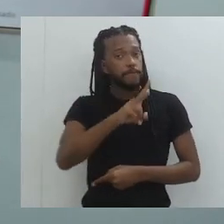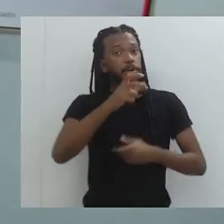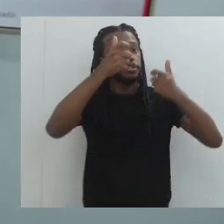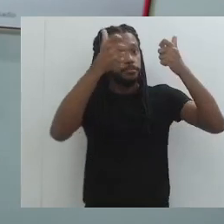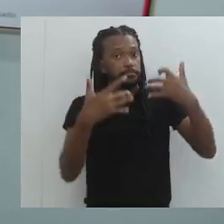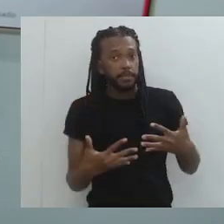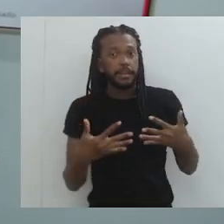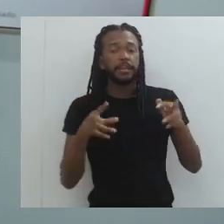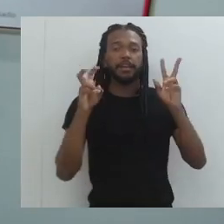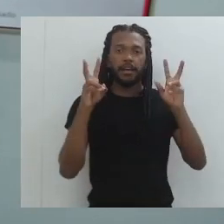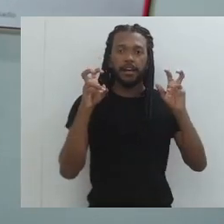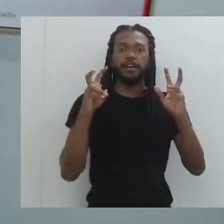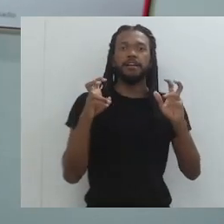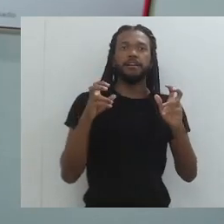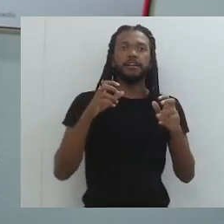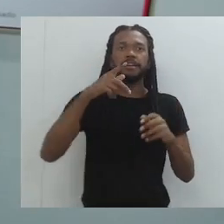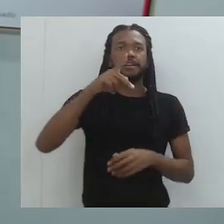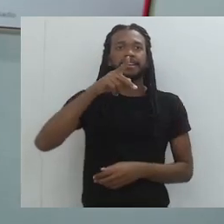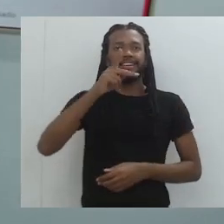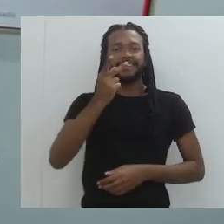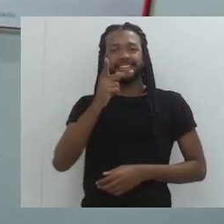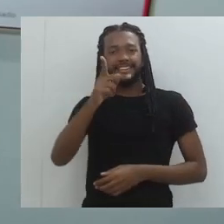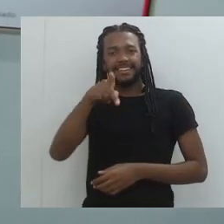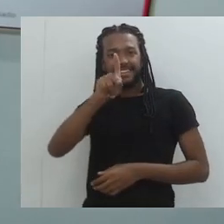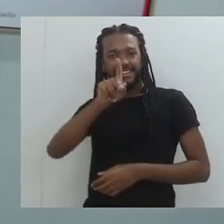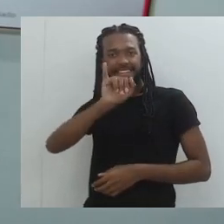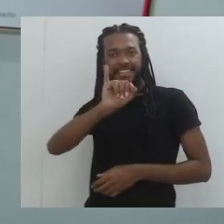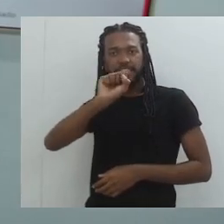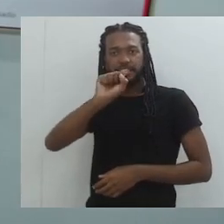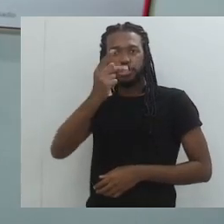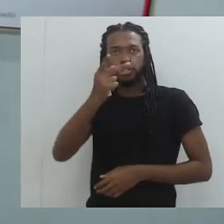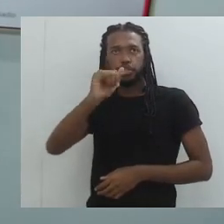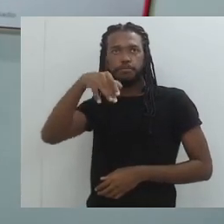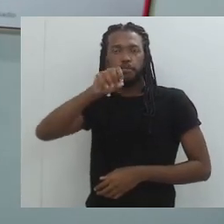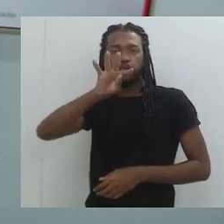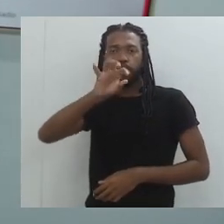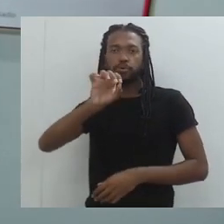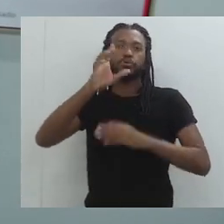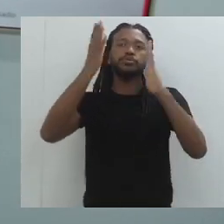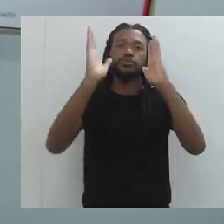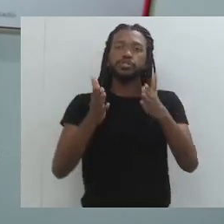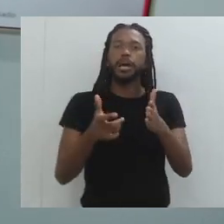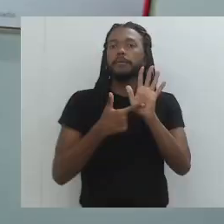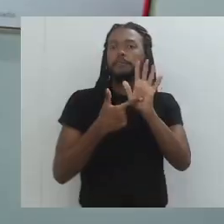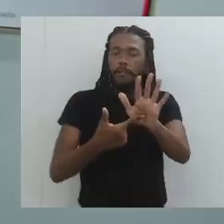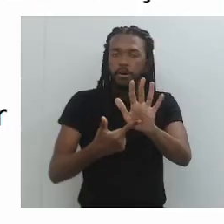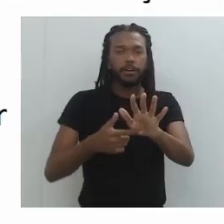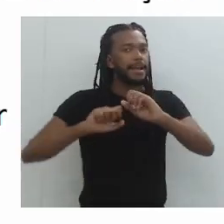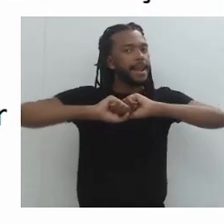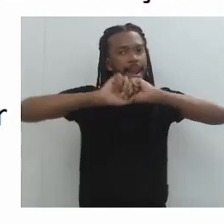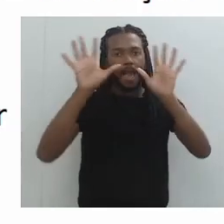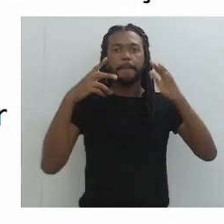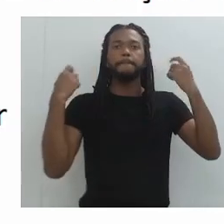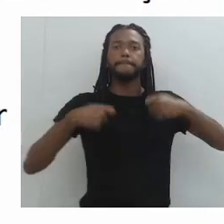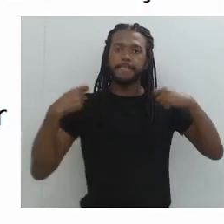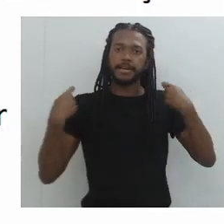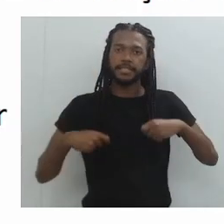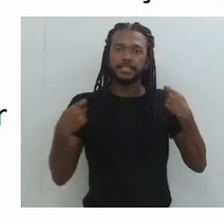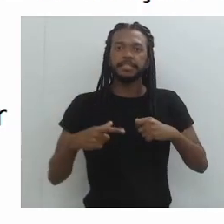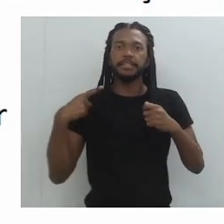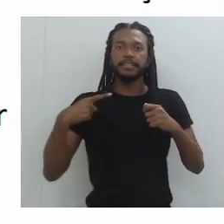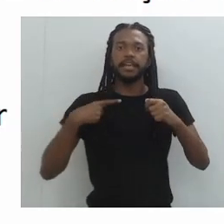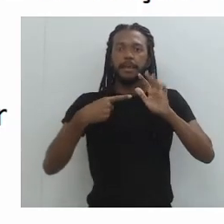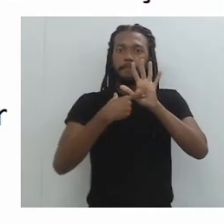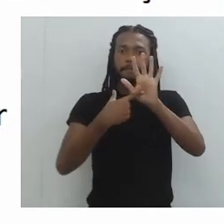daí, e Kishimoto, que é justamente de ser isso. Os jogos populares, eles são transmitidos através